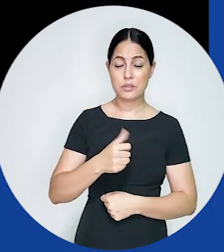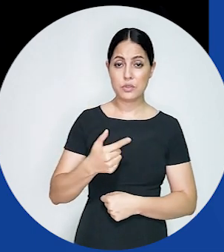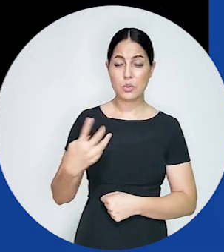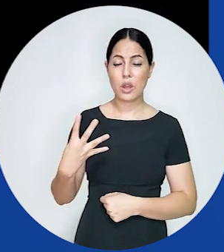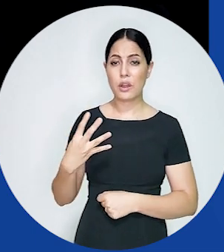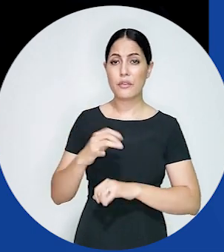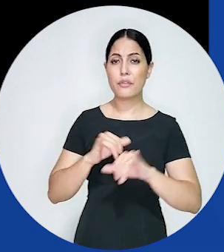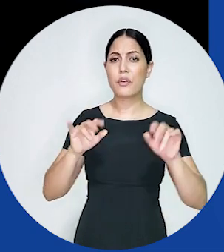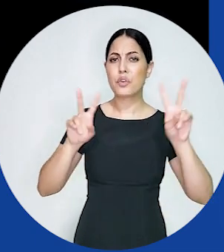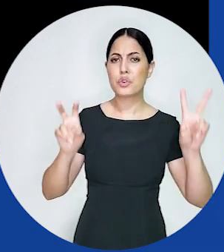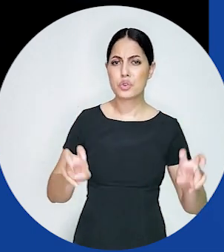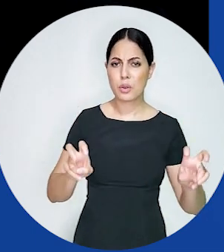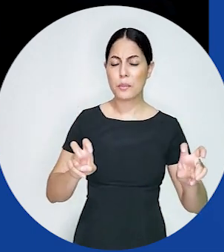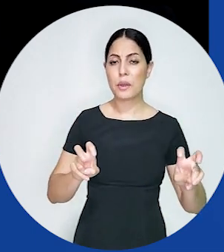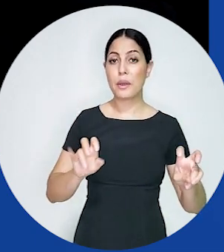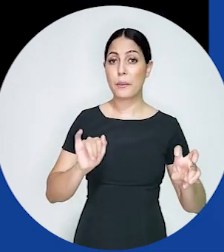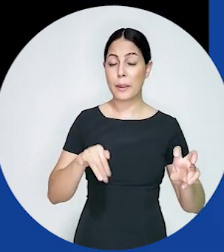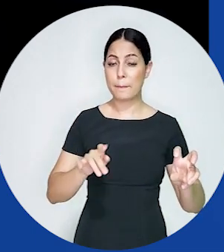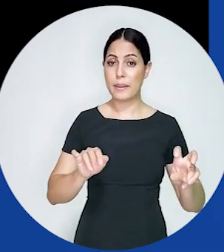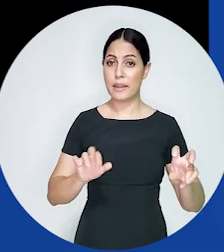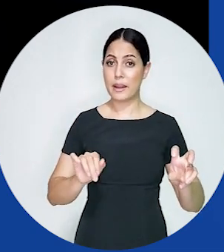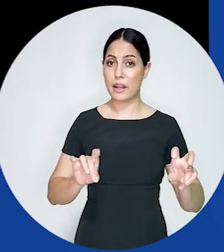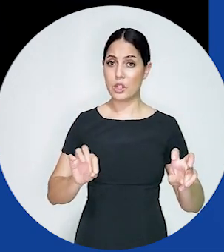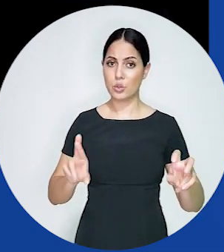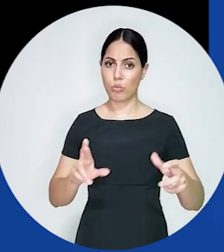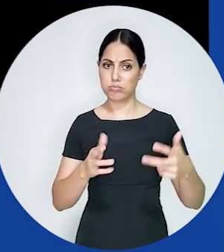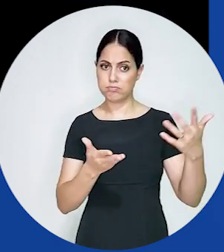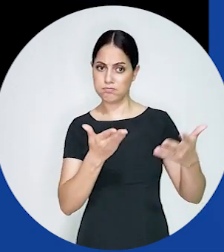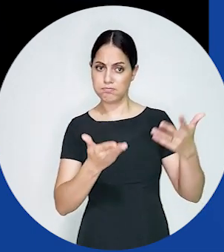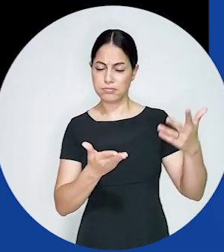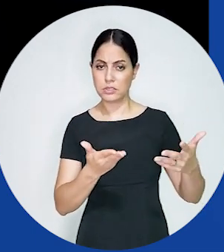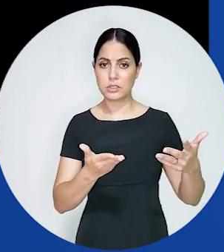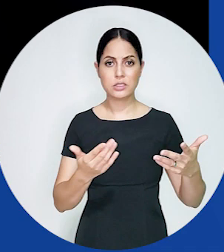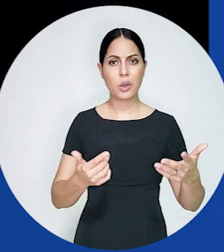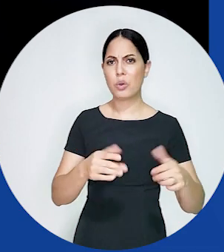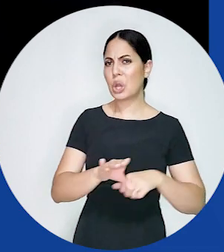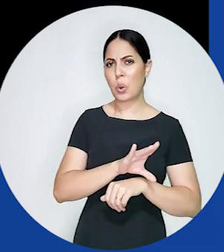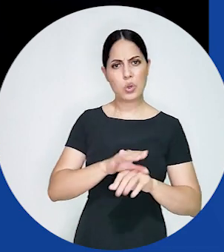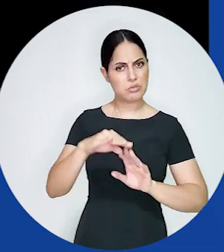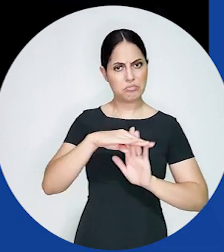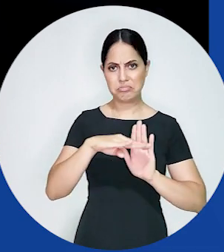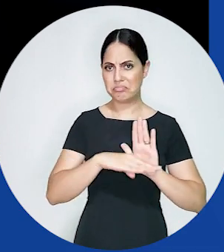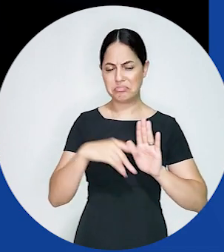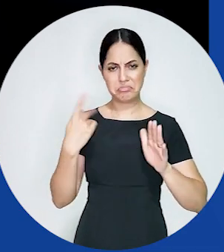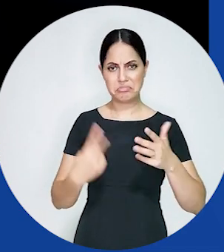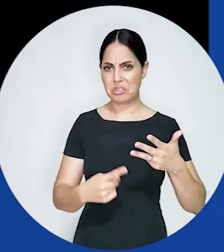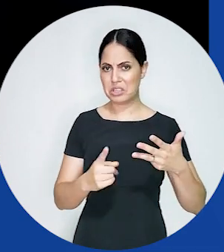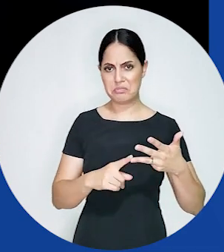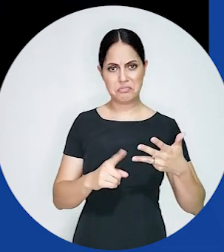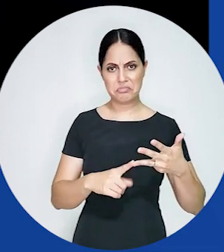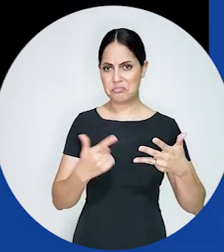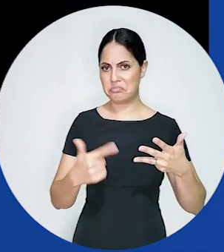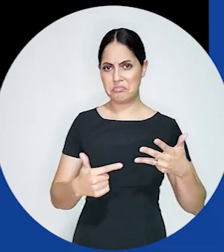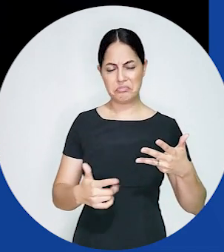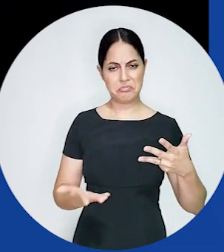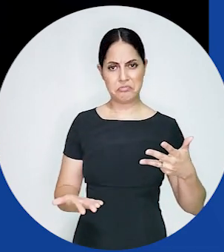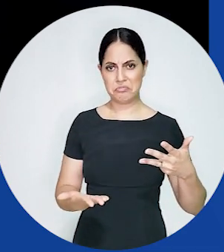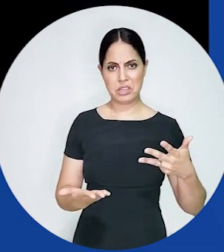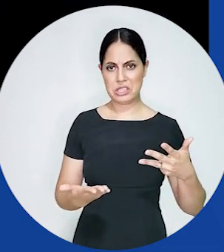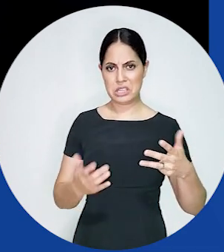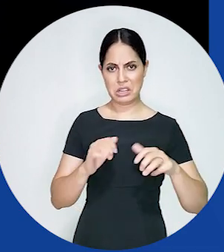ao imperador para velar pela independência e harmonia dos demais poderes. Portanto, não há nenhuma regra escrita no texto